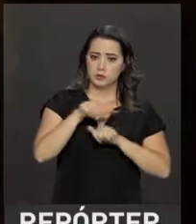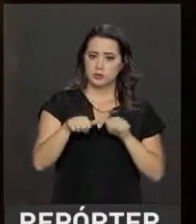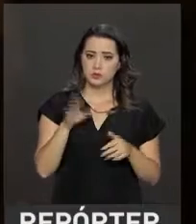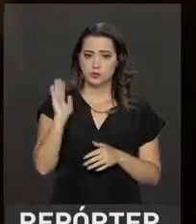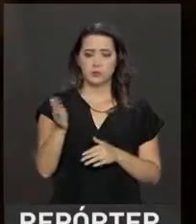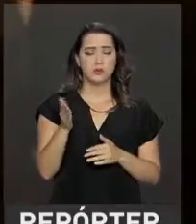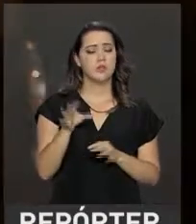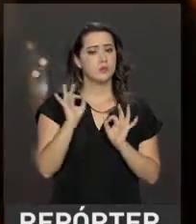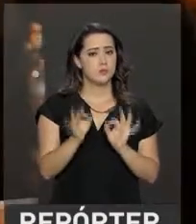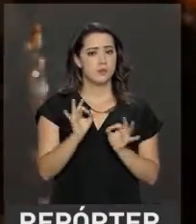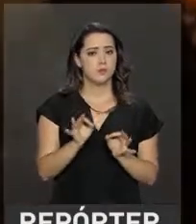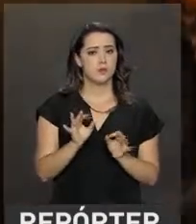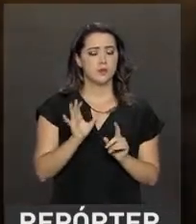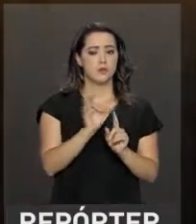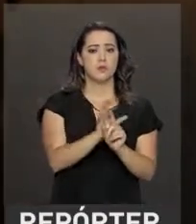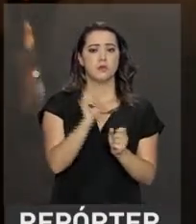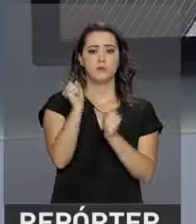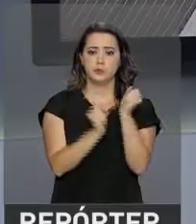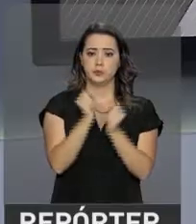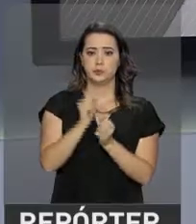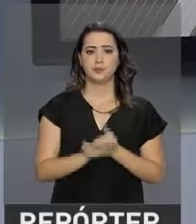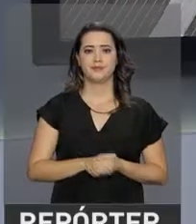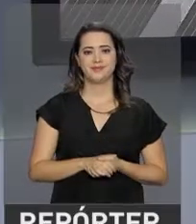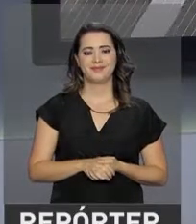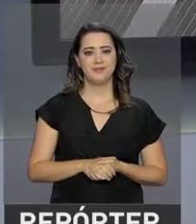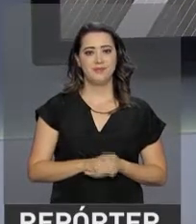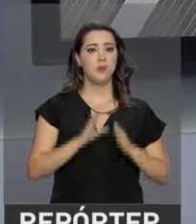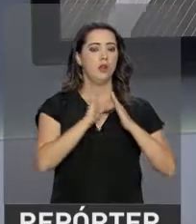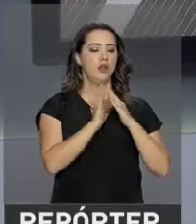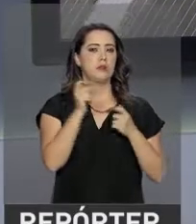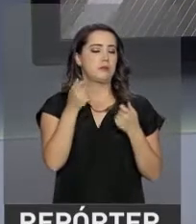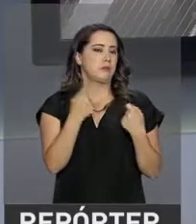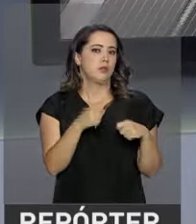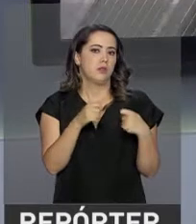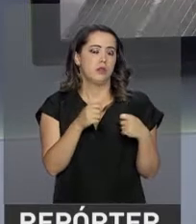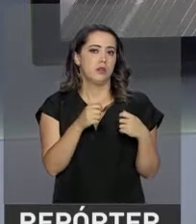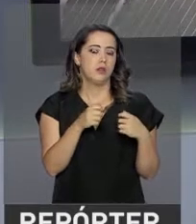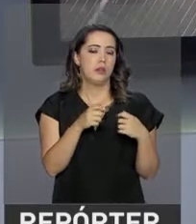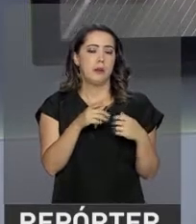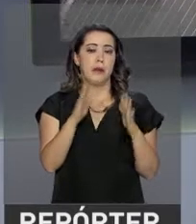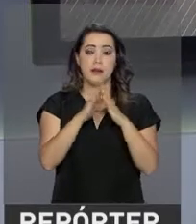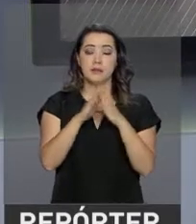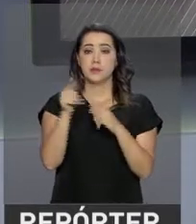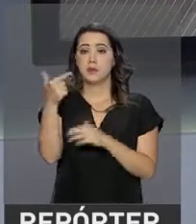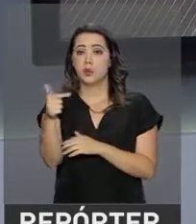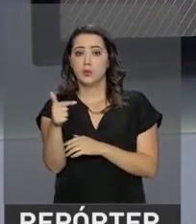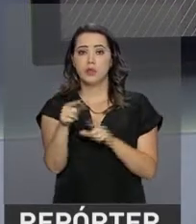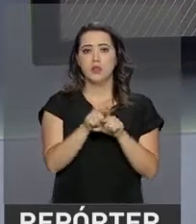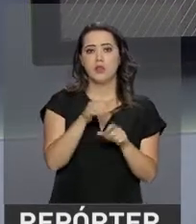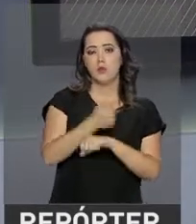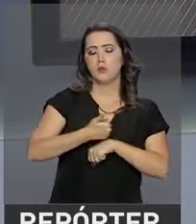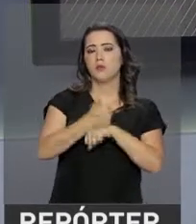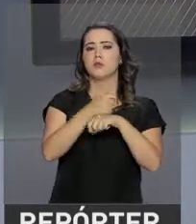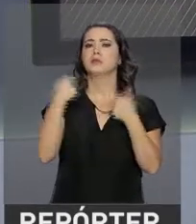transformações que já, de fato, estão impactando a indústria. Casa para quem não tem onde morar e profissão para quem precisa